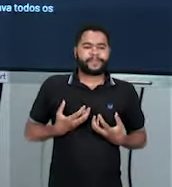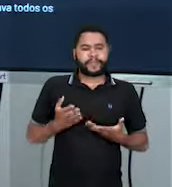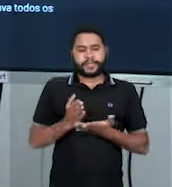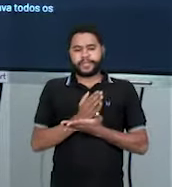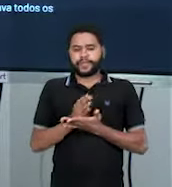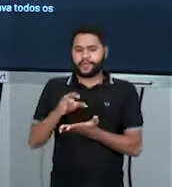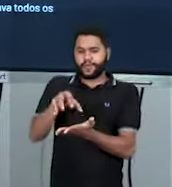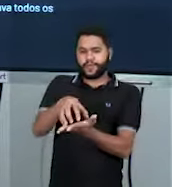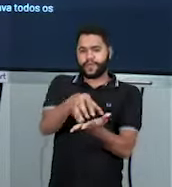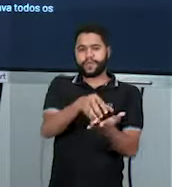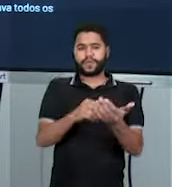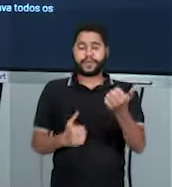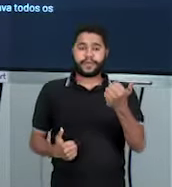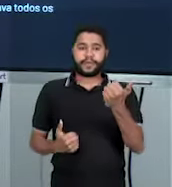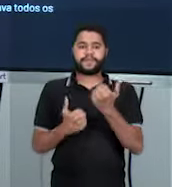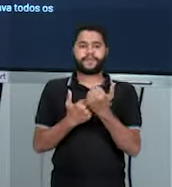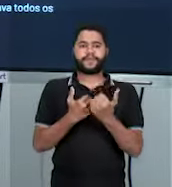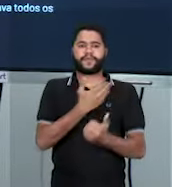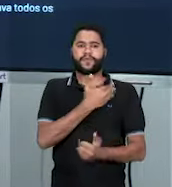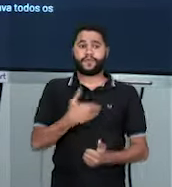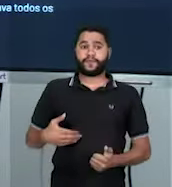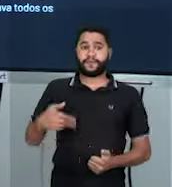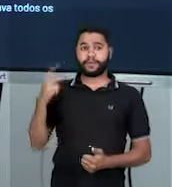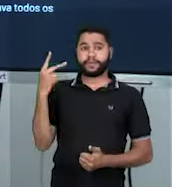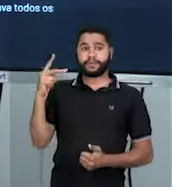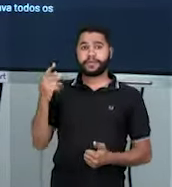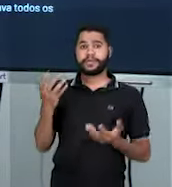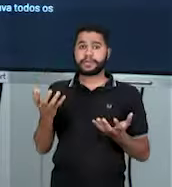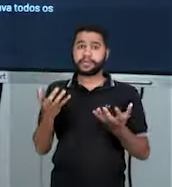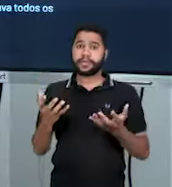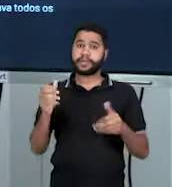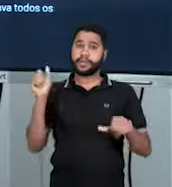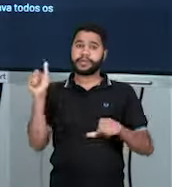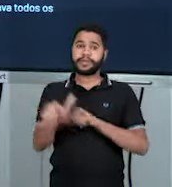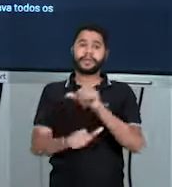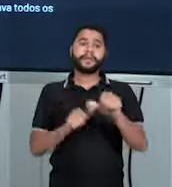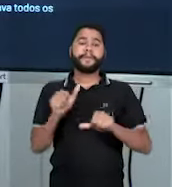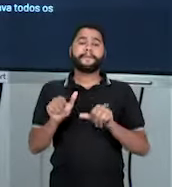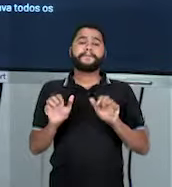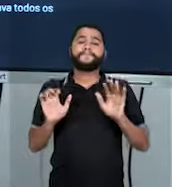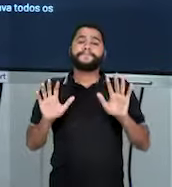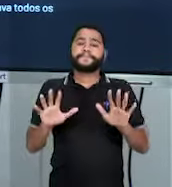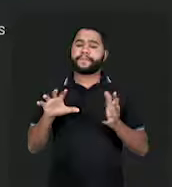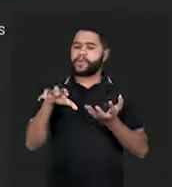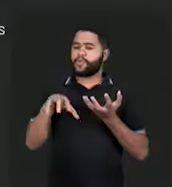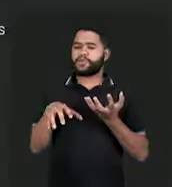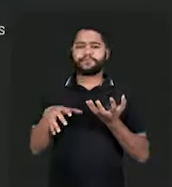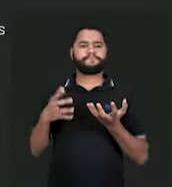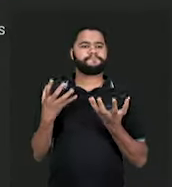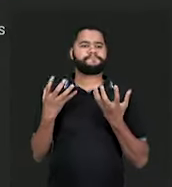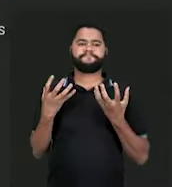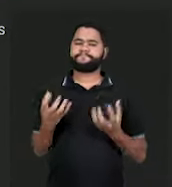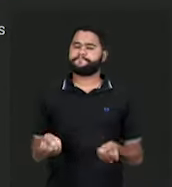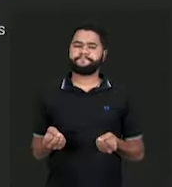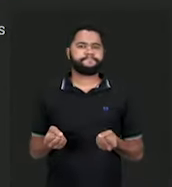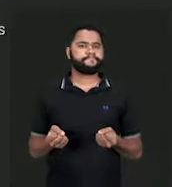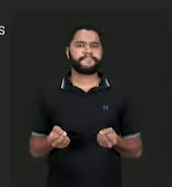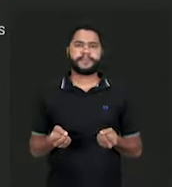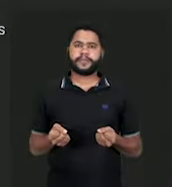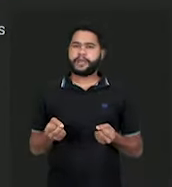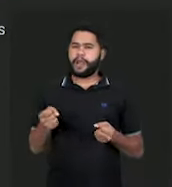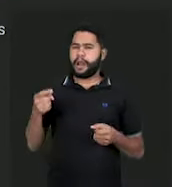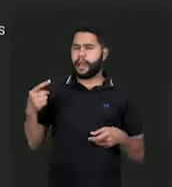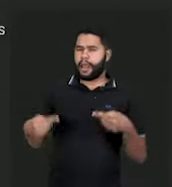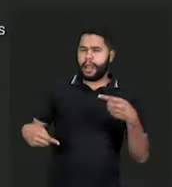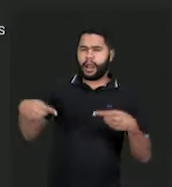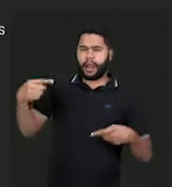sociedade que apoiavam o governo dele, que queriam as reformas, mas como o Congresso não aprovava e ficava nessa disputa